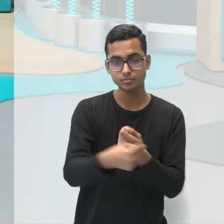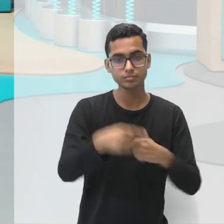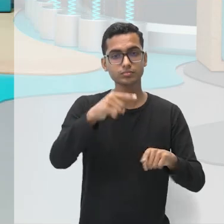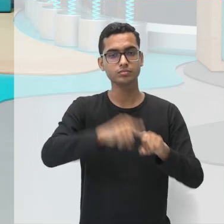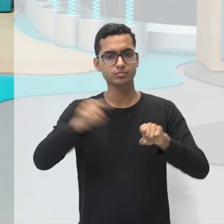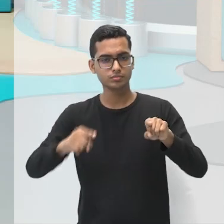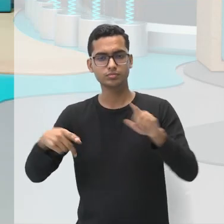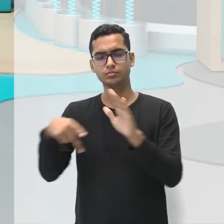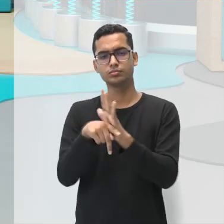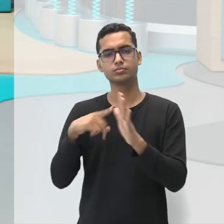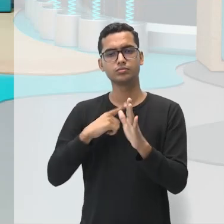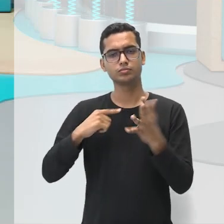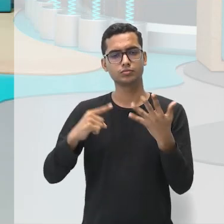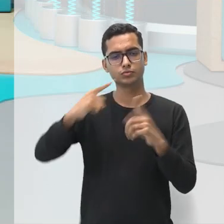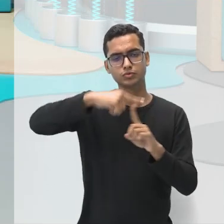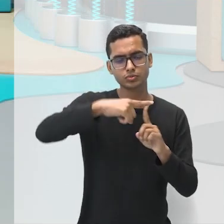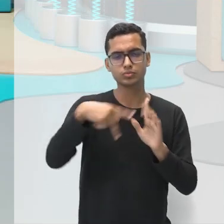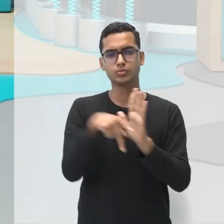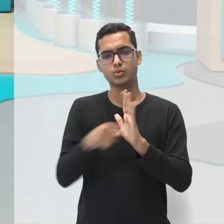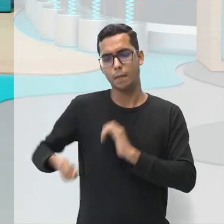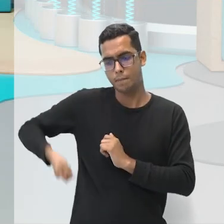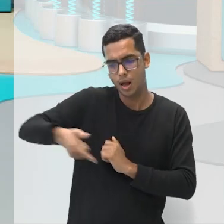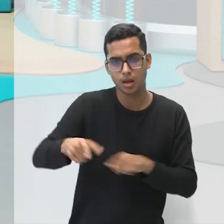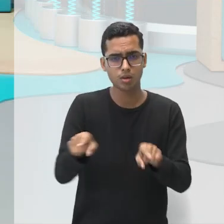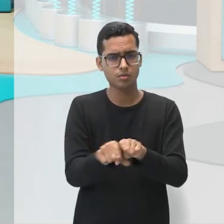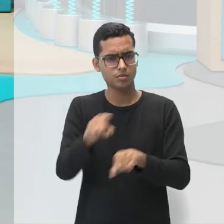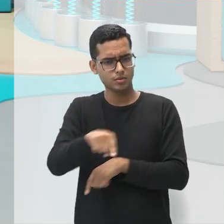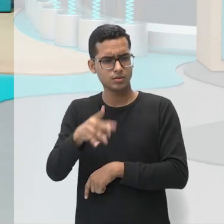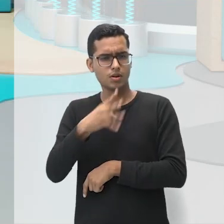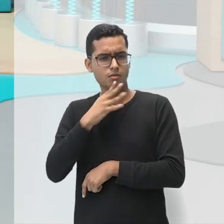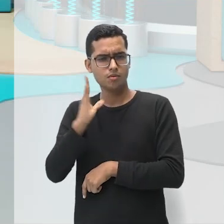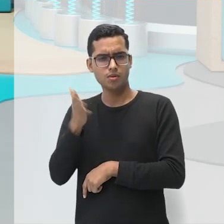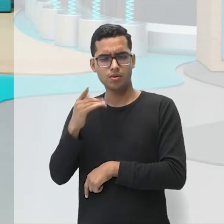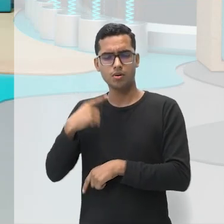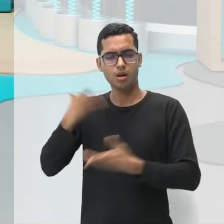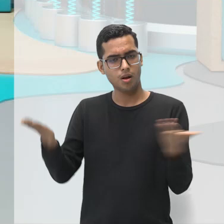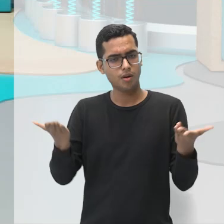variações da bolinha de gude. E agora que vocês já conhecem tudo isso,